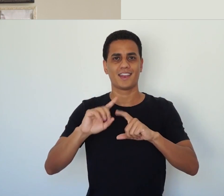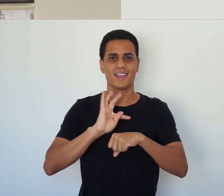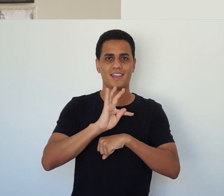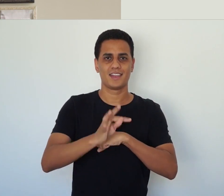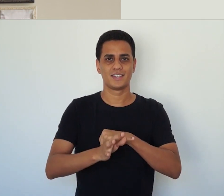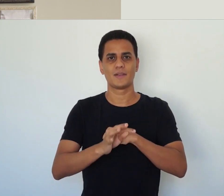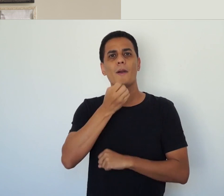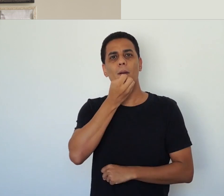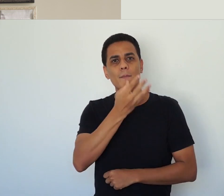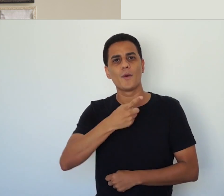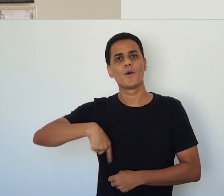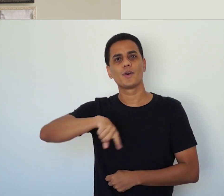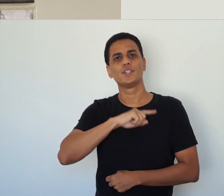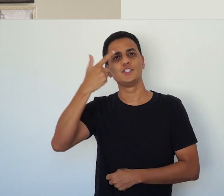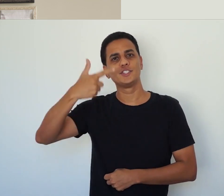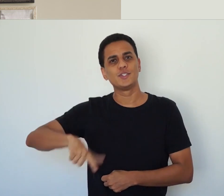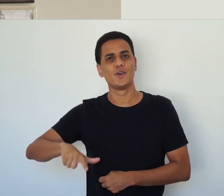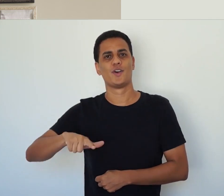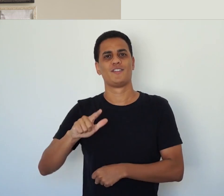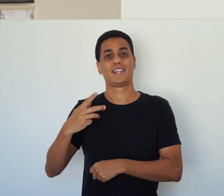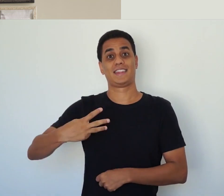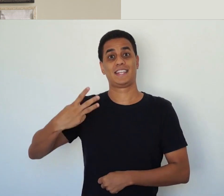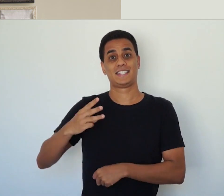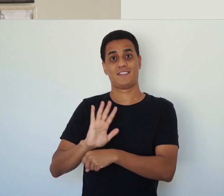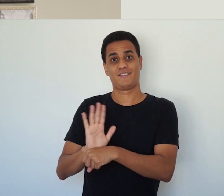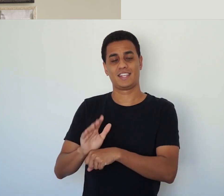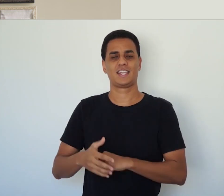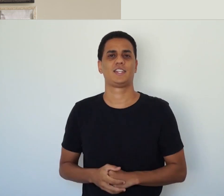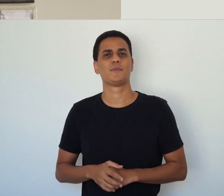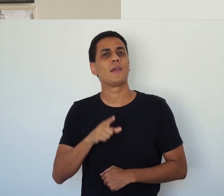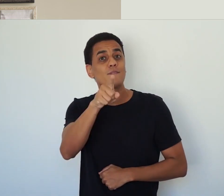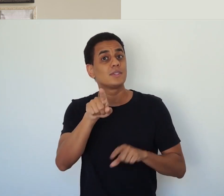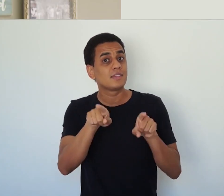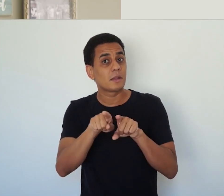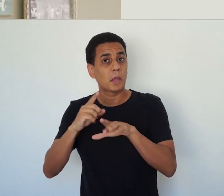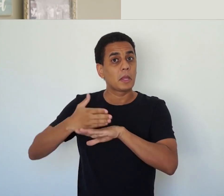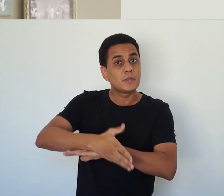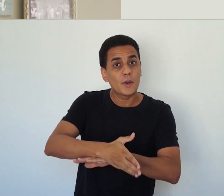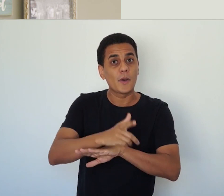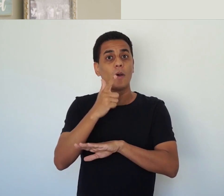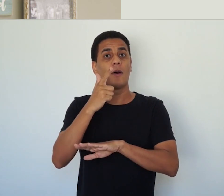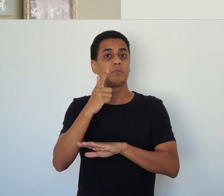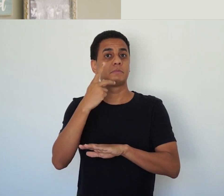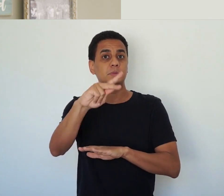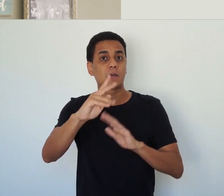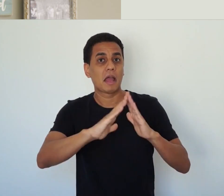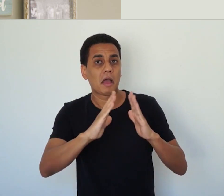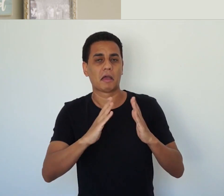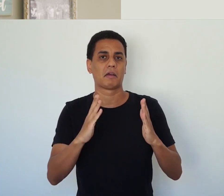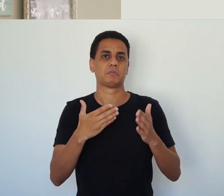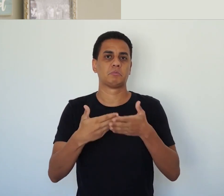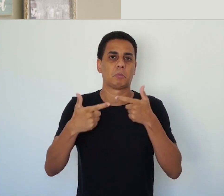Olá, Igreja Montserrat. Que bom a gente estar de volta aqui ao nosso terceiro encontro. Você também que se conectou conosco, essa palavra